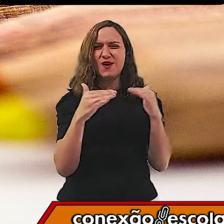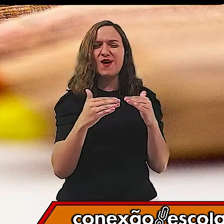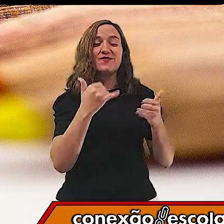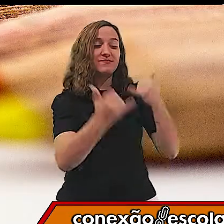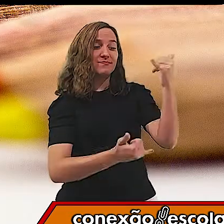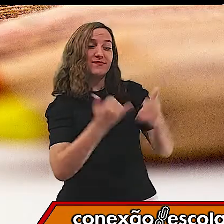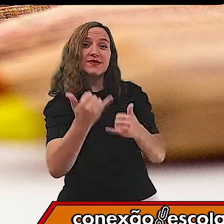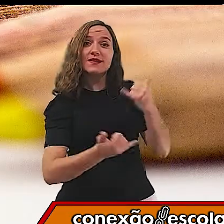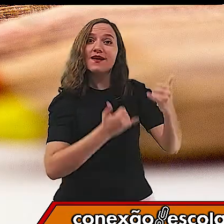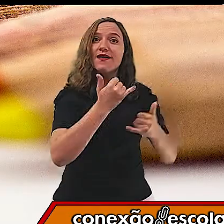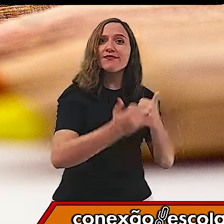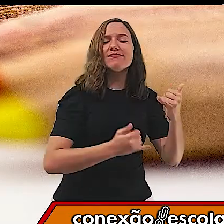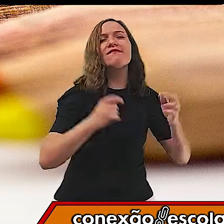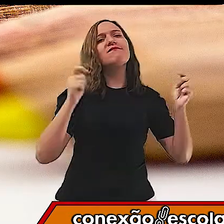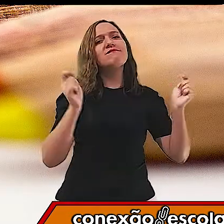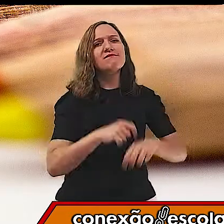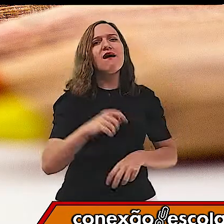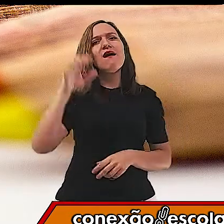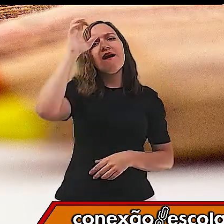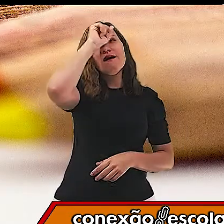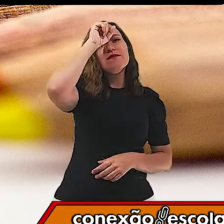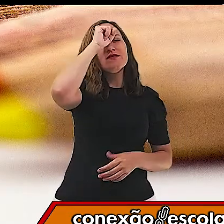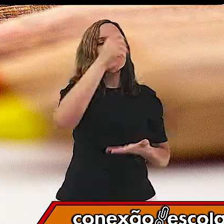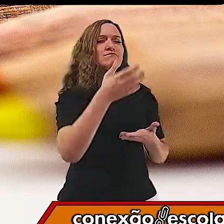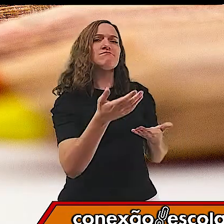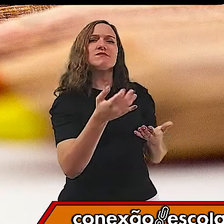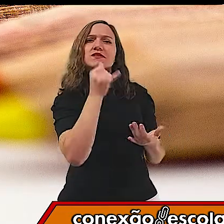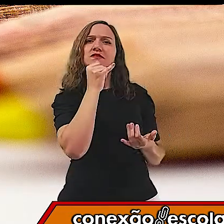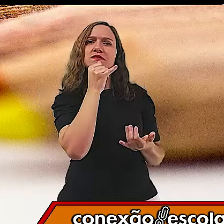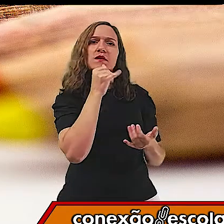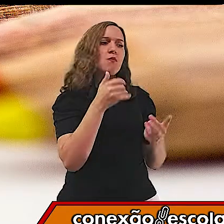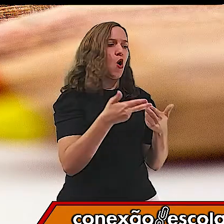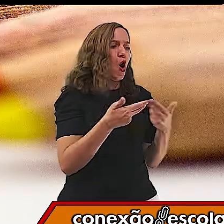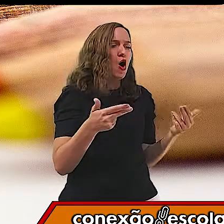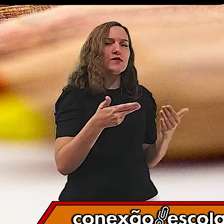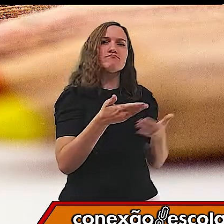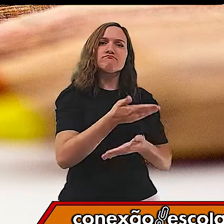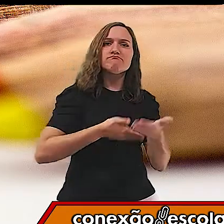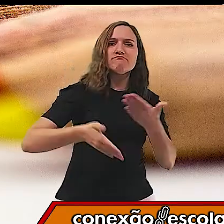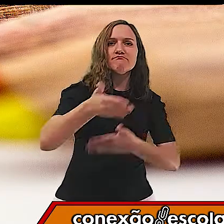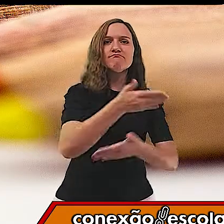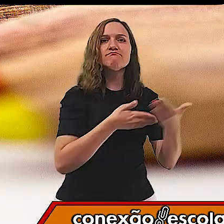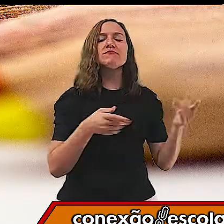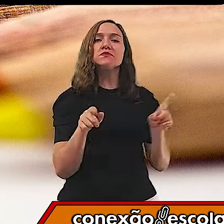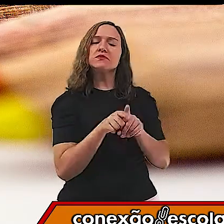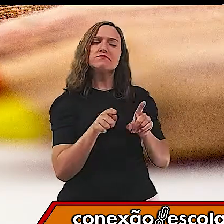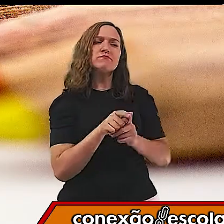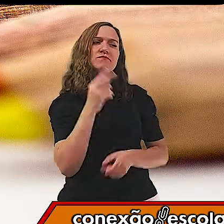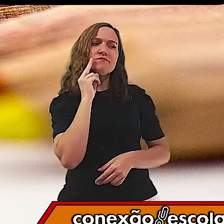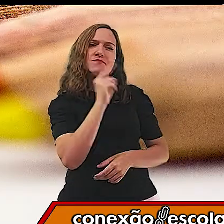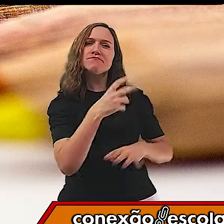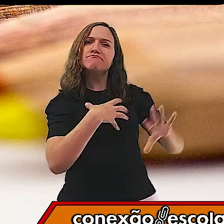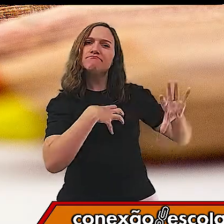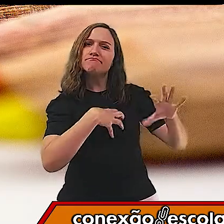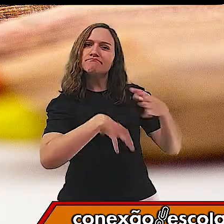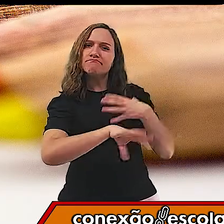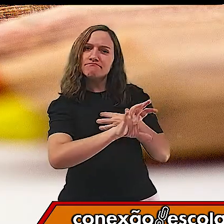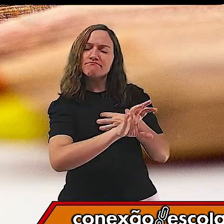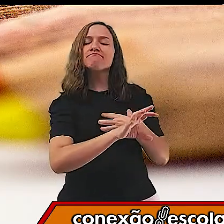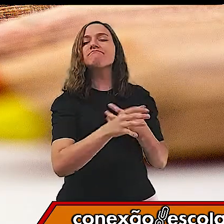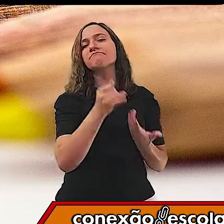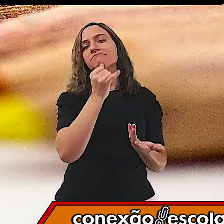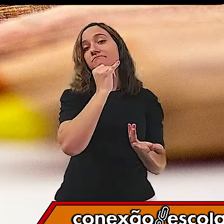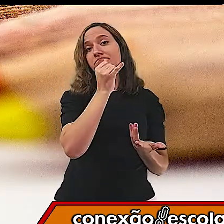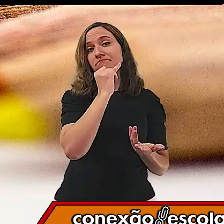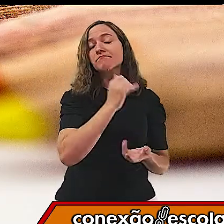da brincadeira nós aprendemos a compartilhar o brinquedo, a se colocar no lugar do outro? Por